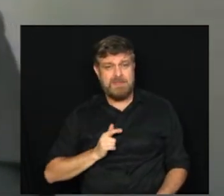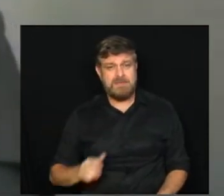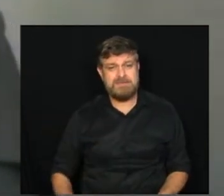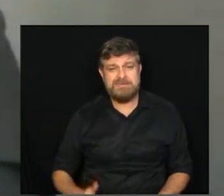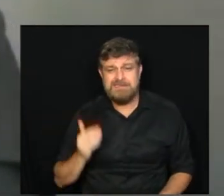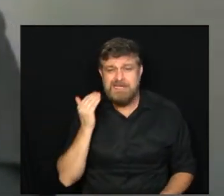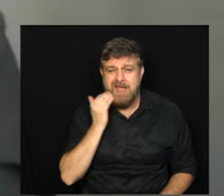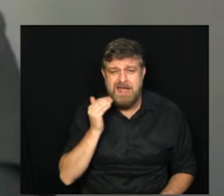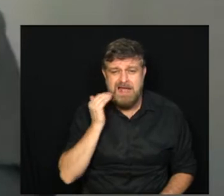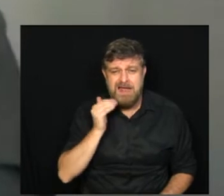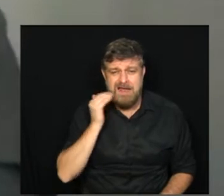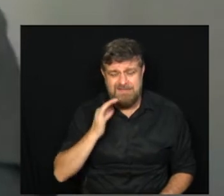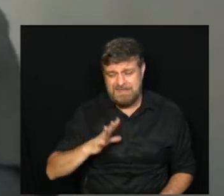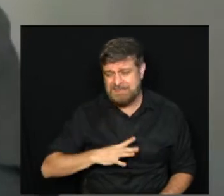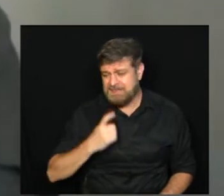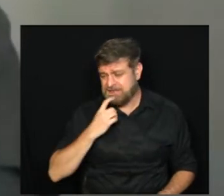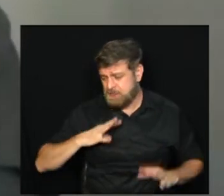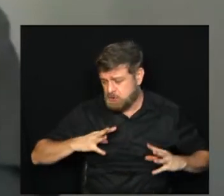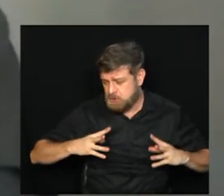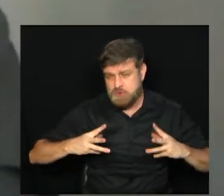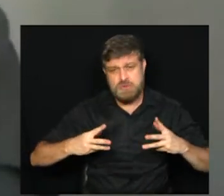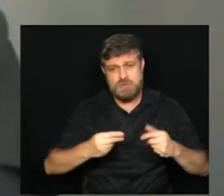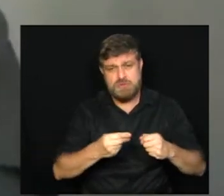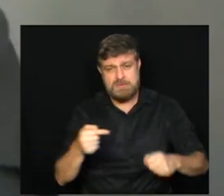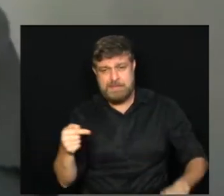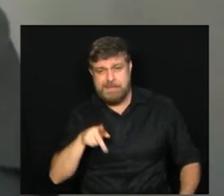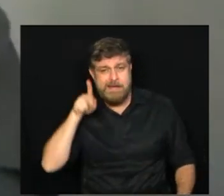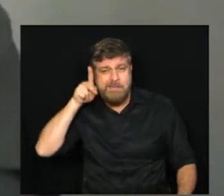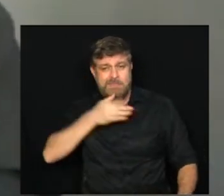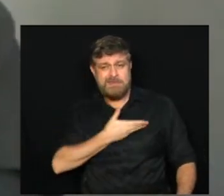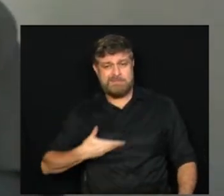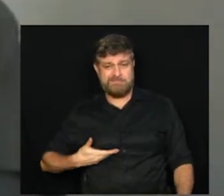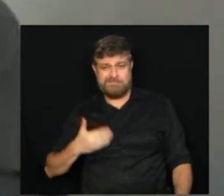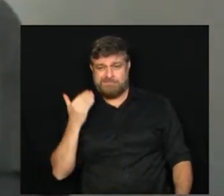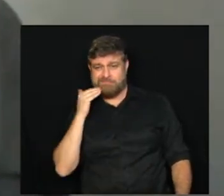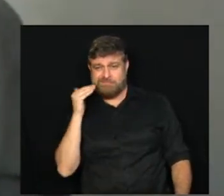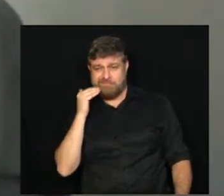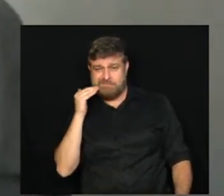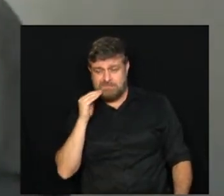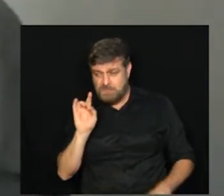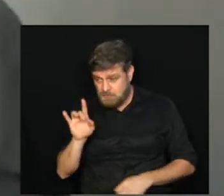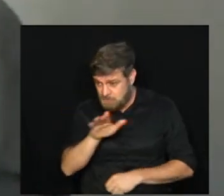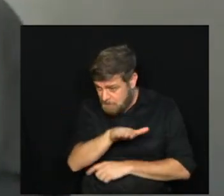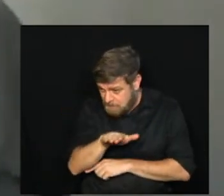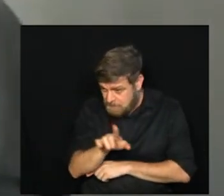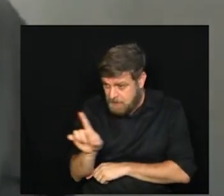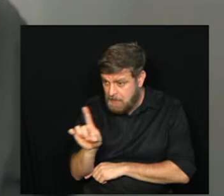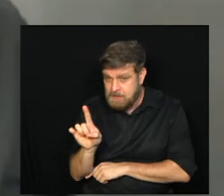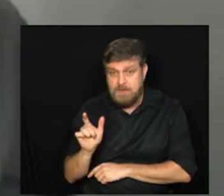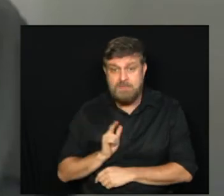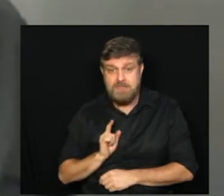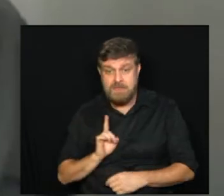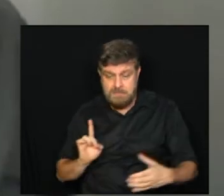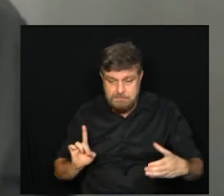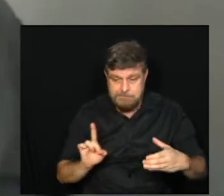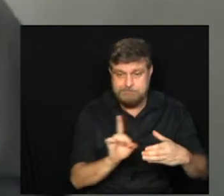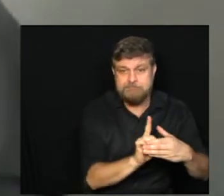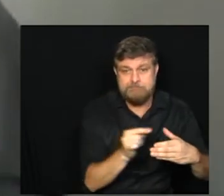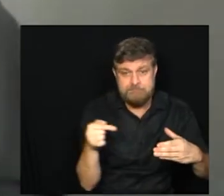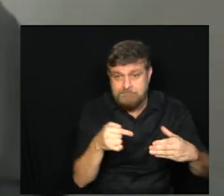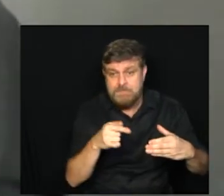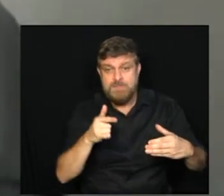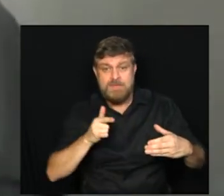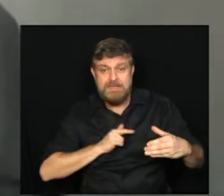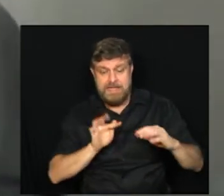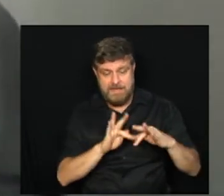falhas de toda a cidade onde há falhas de políticas públicas, e não só de criança. Porque onde a criança está inserida